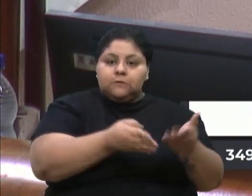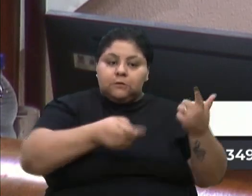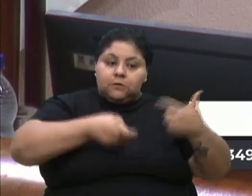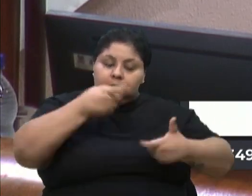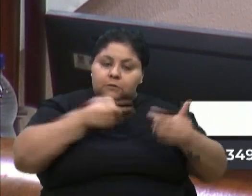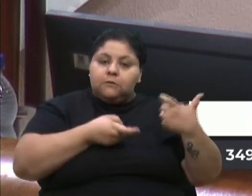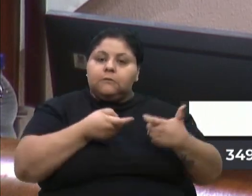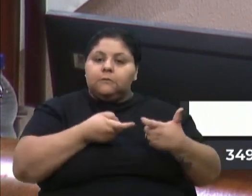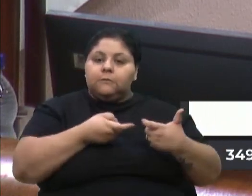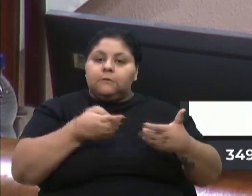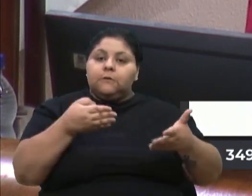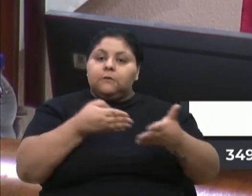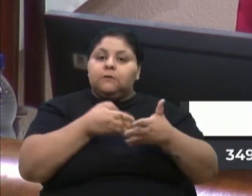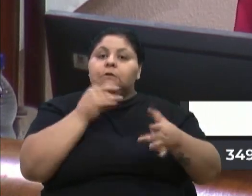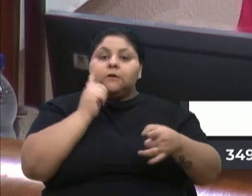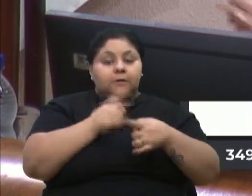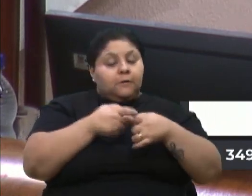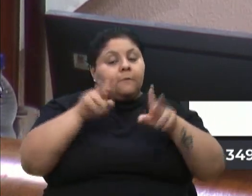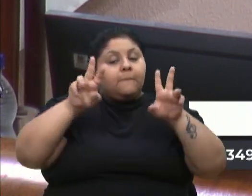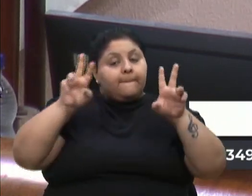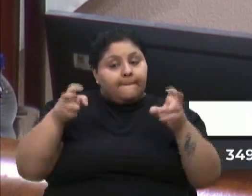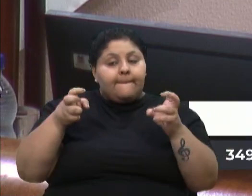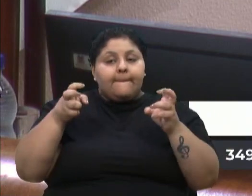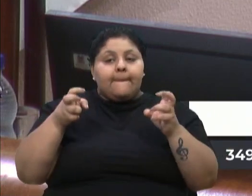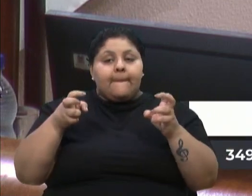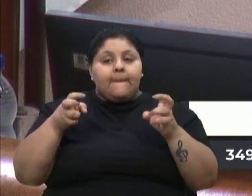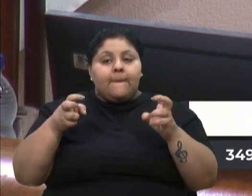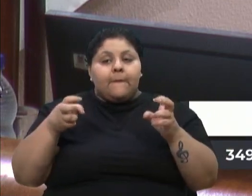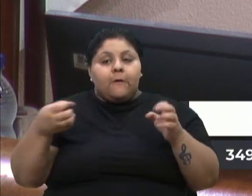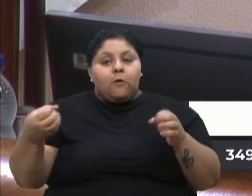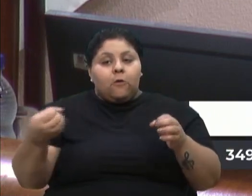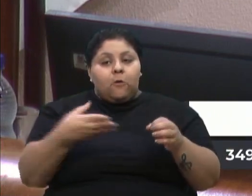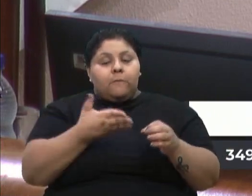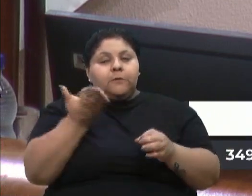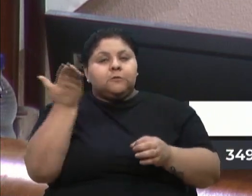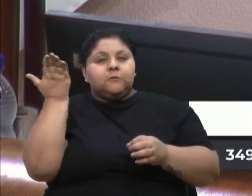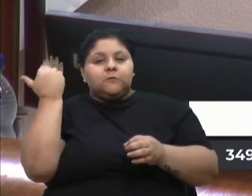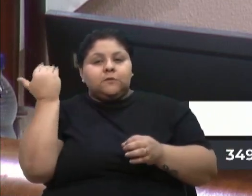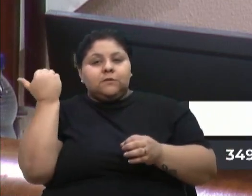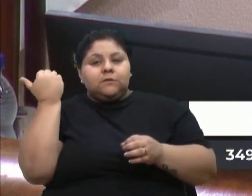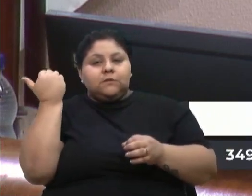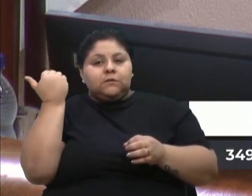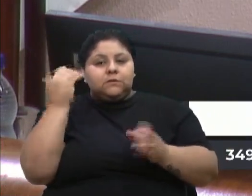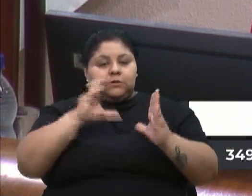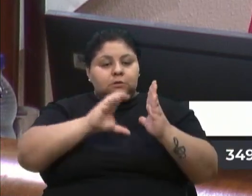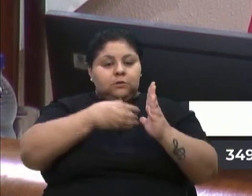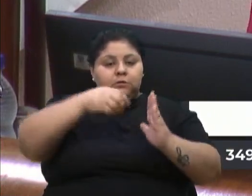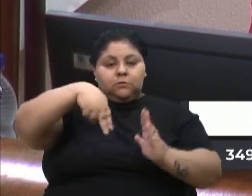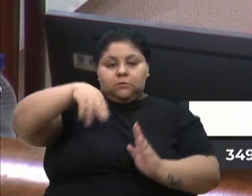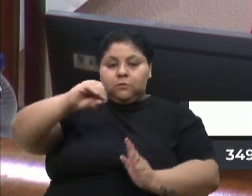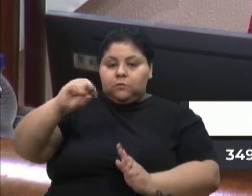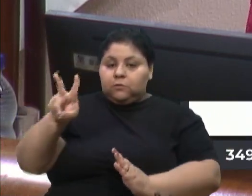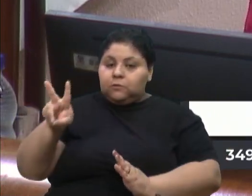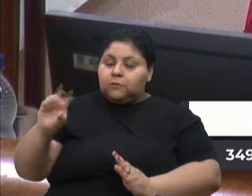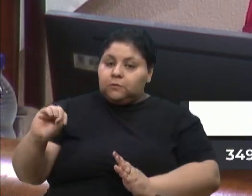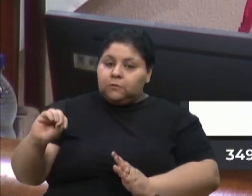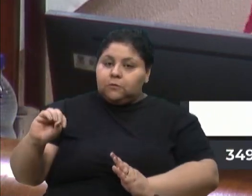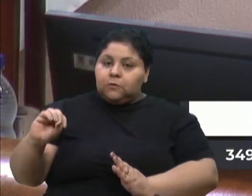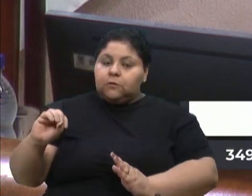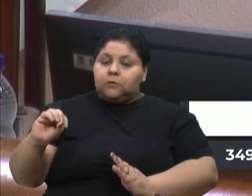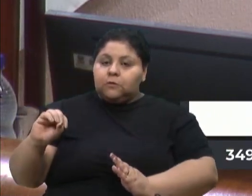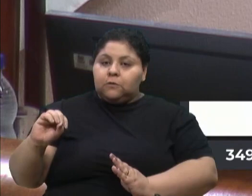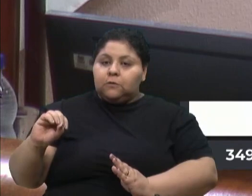até porque foi um assunto provocado pela bancada do Novo lá no início, ainda quando o vereador, hoje deputado federal, fazia parte do